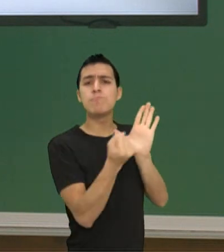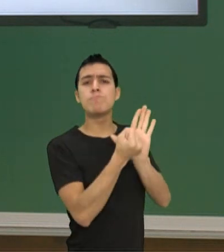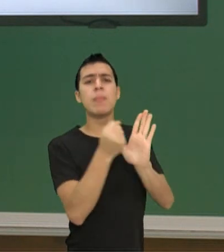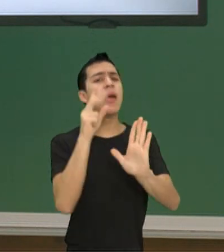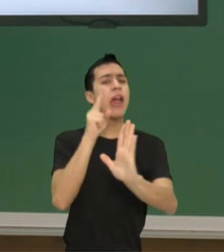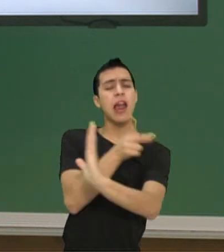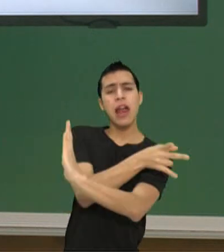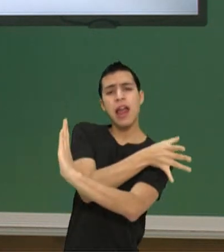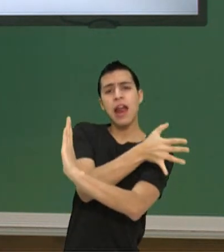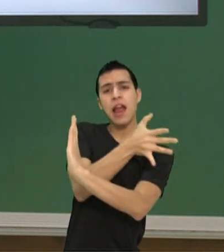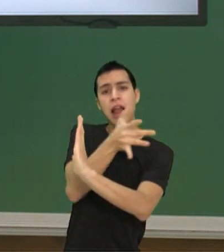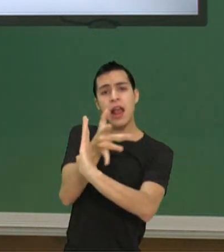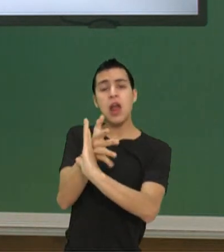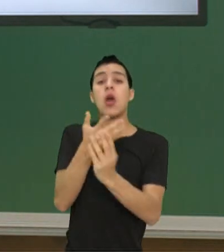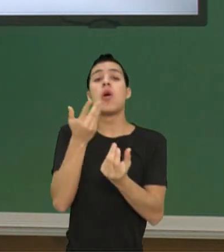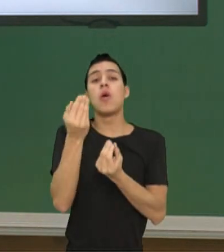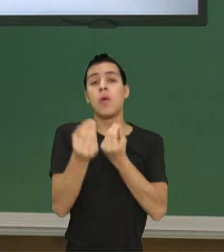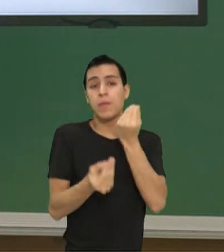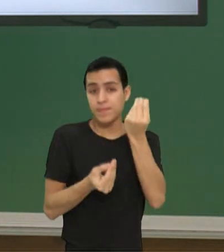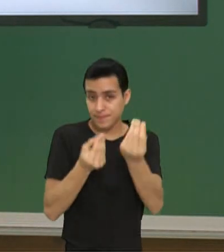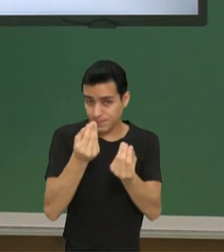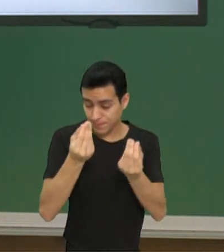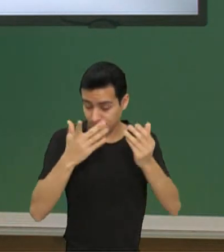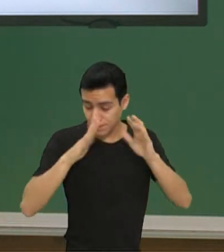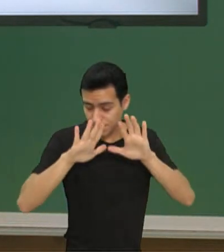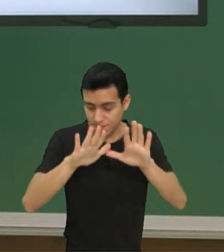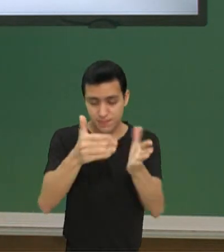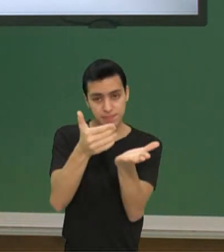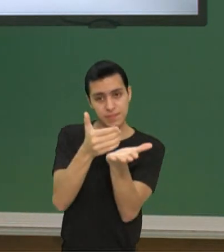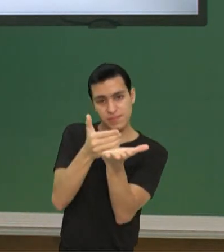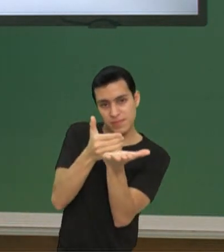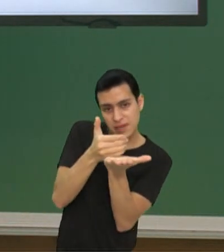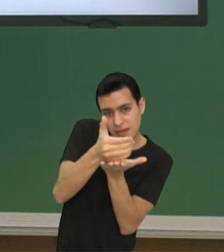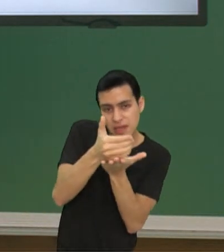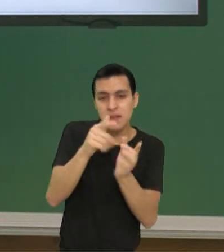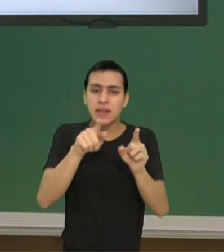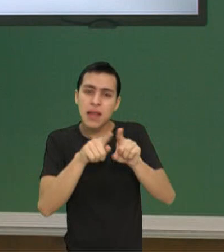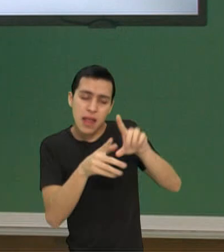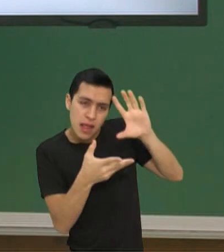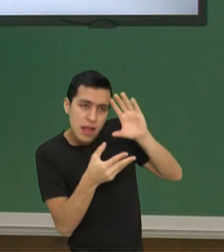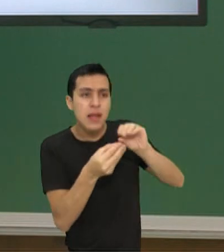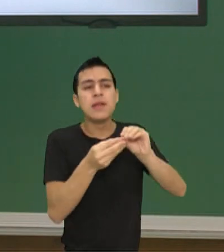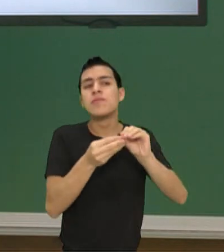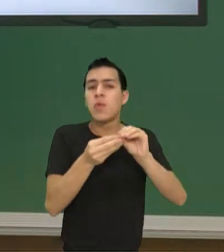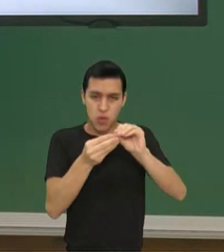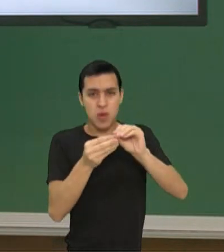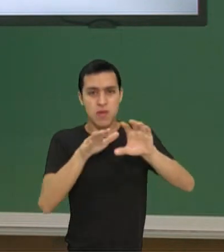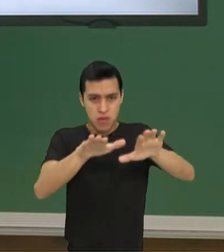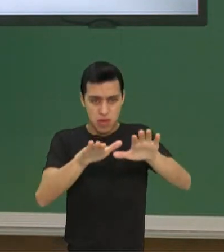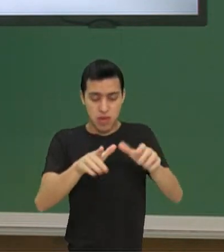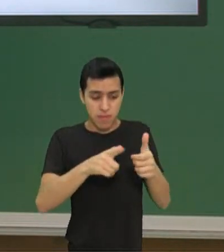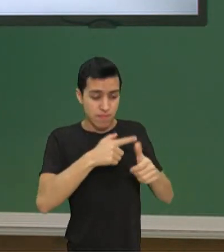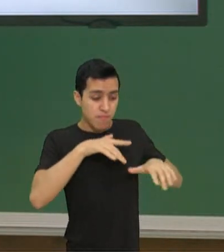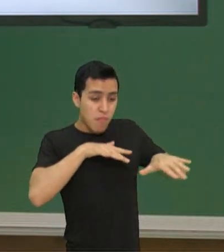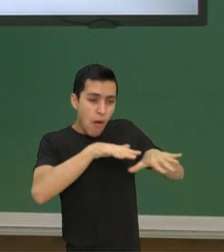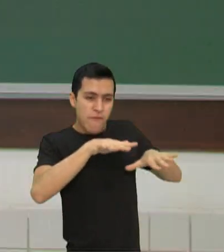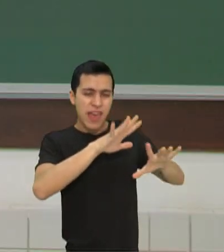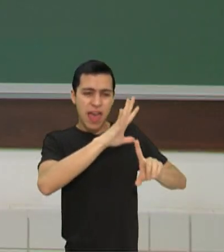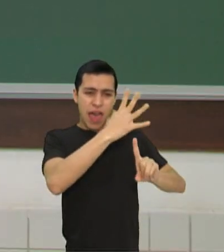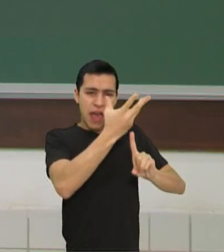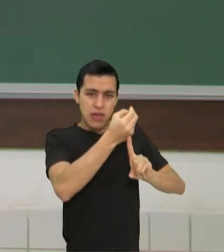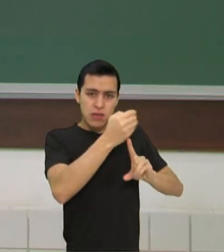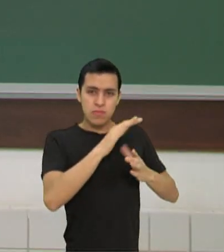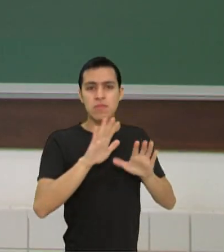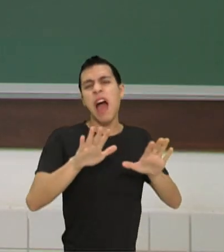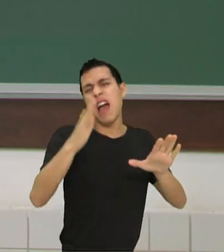história? Bom, para a gente começar também a entender, você tem que entender o movimento artístico. Eu sei, você vai me